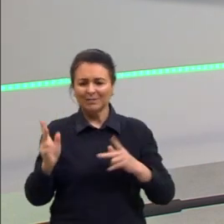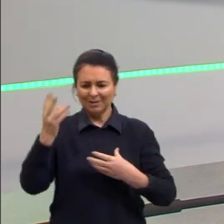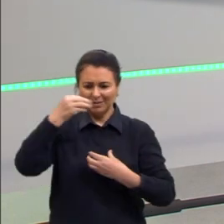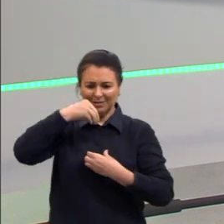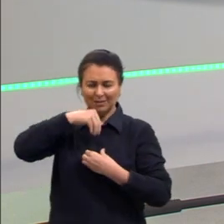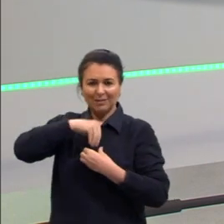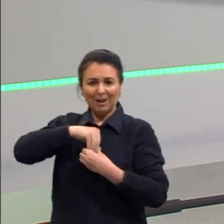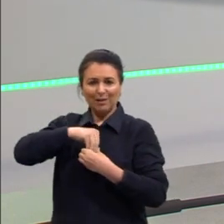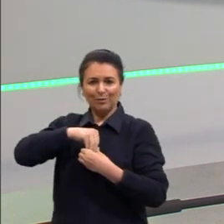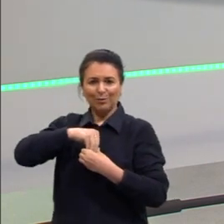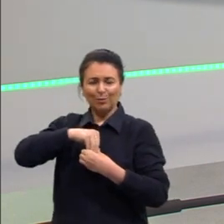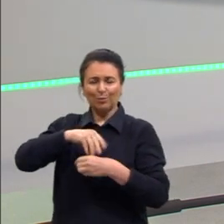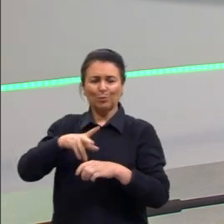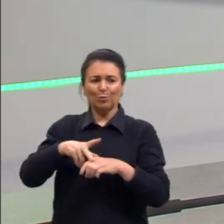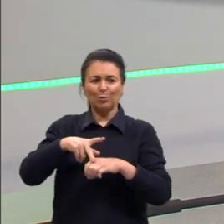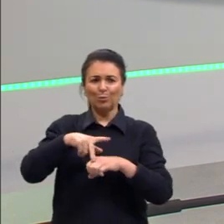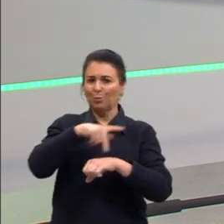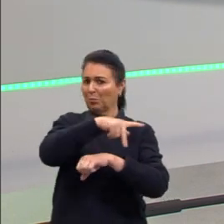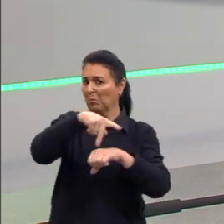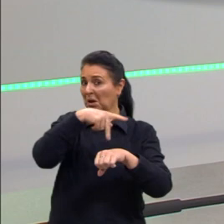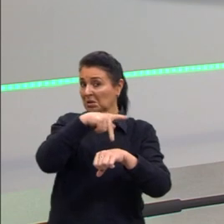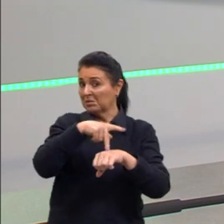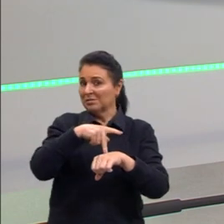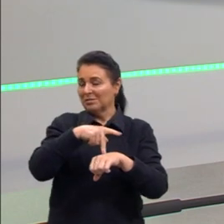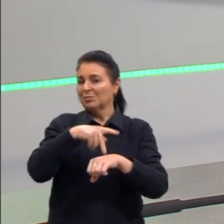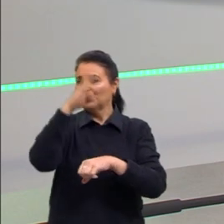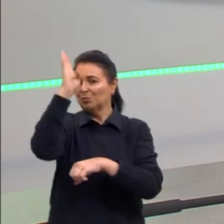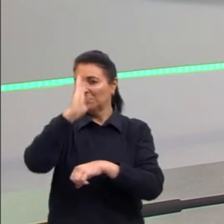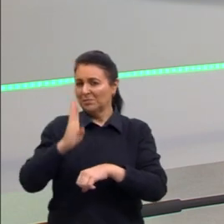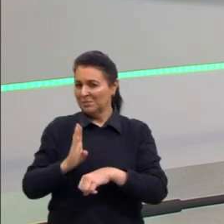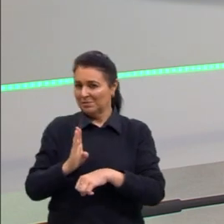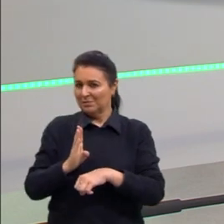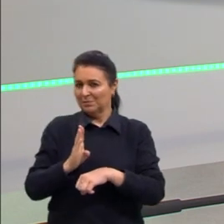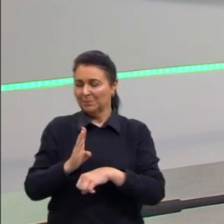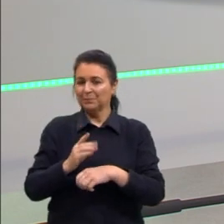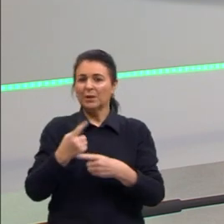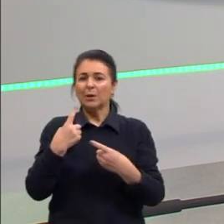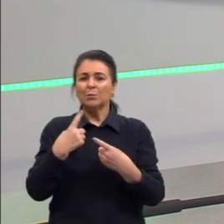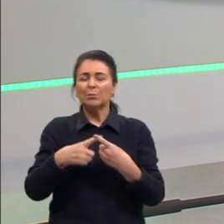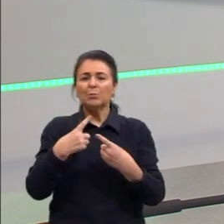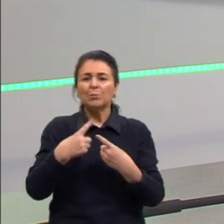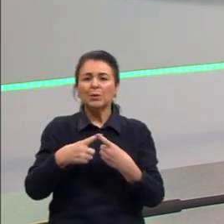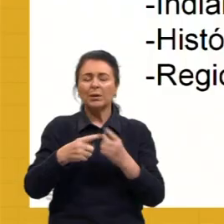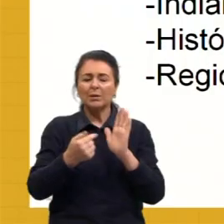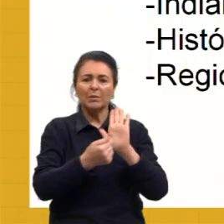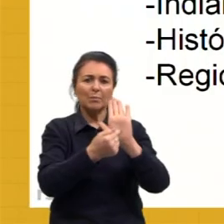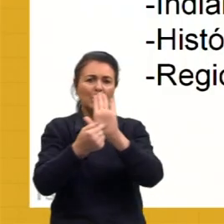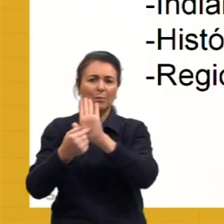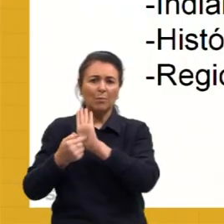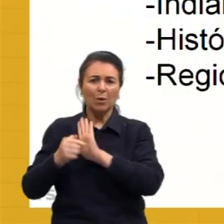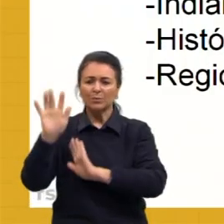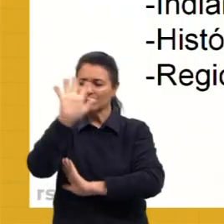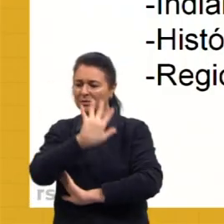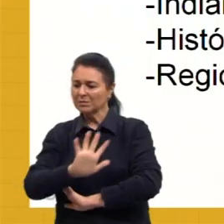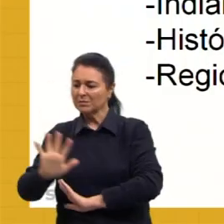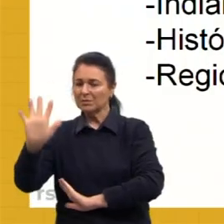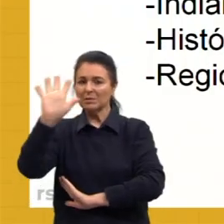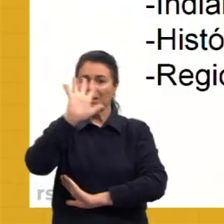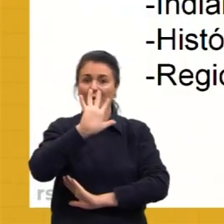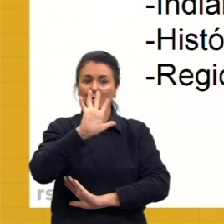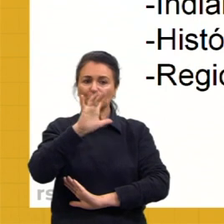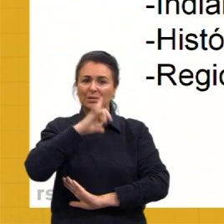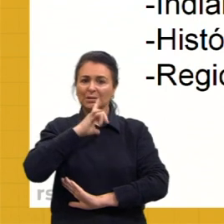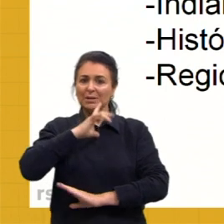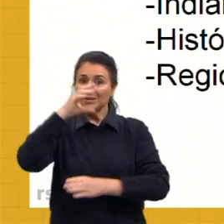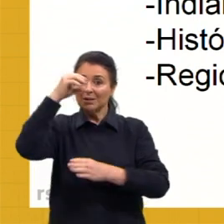da nossa pátria-mãe então o nacionalismo ele segue porque o que evidencia né os cenários que passam dentro dessas obras